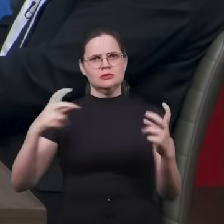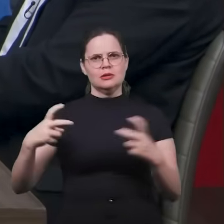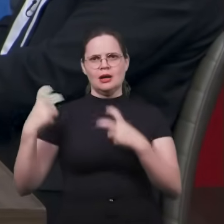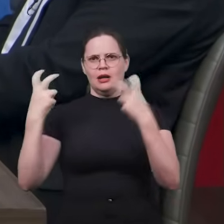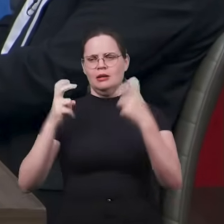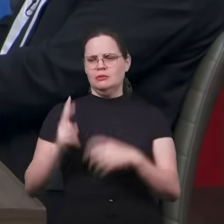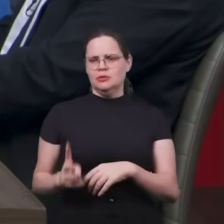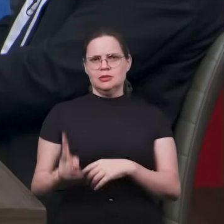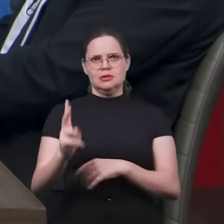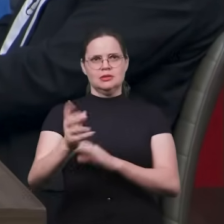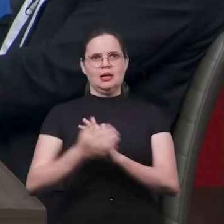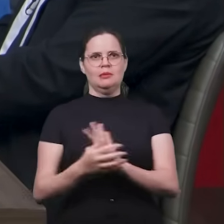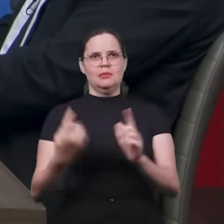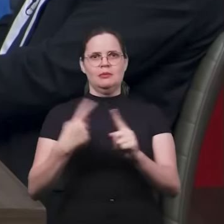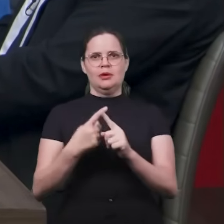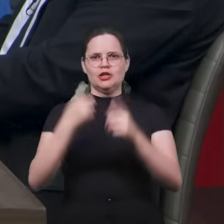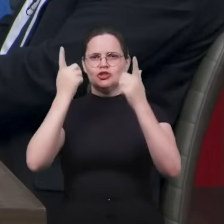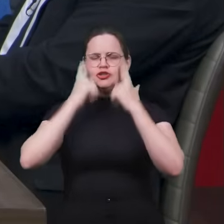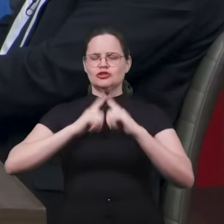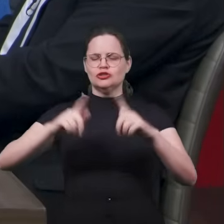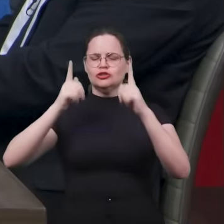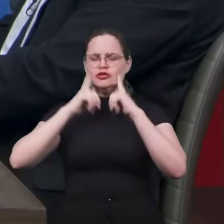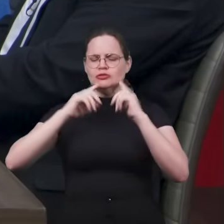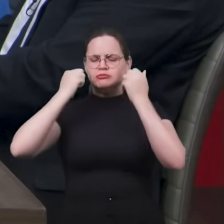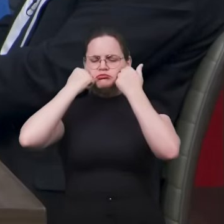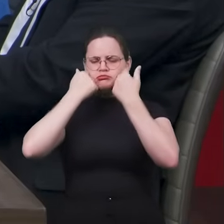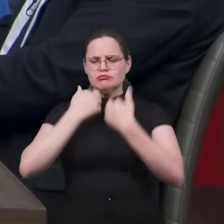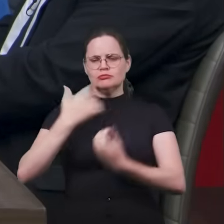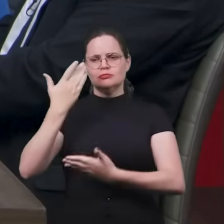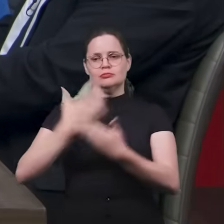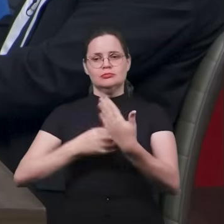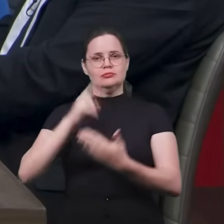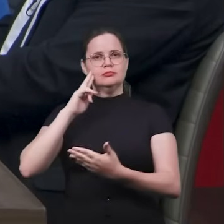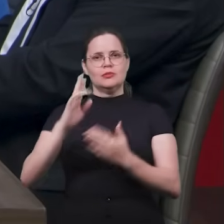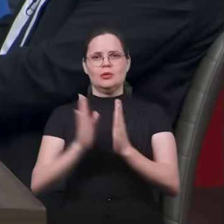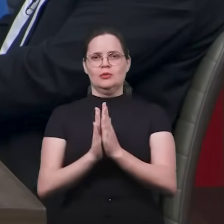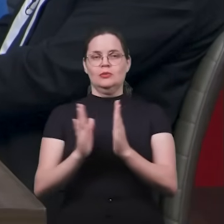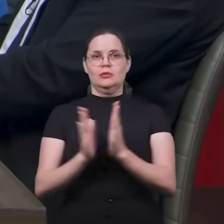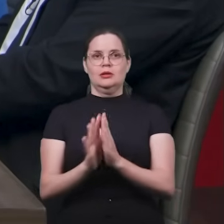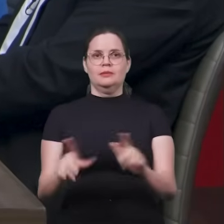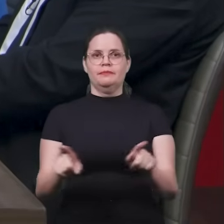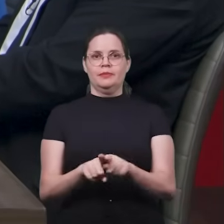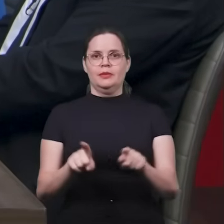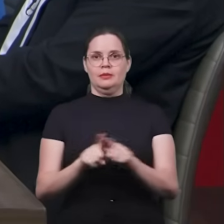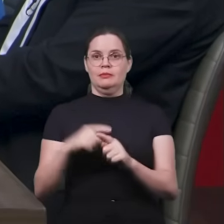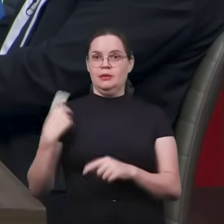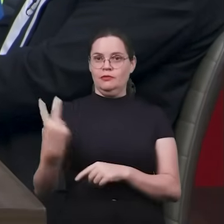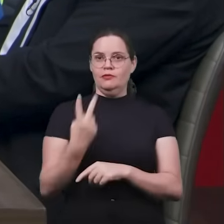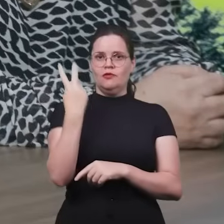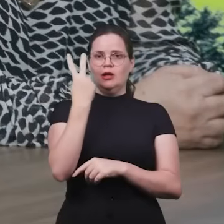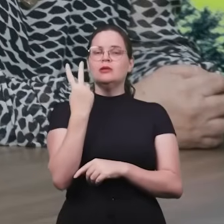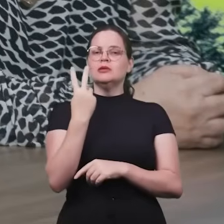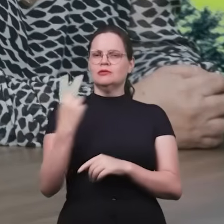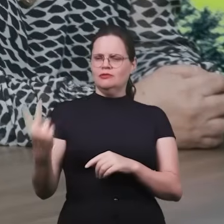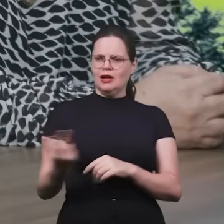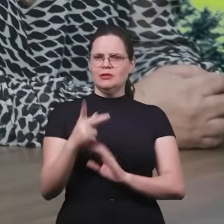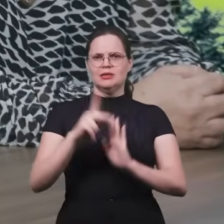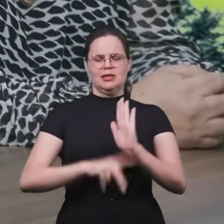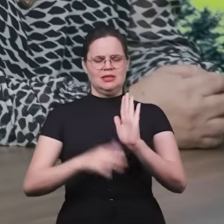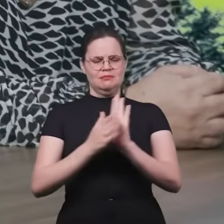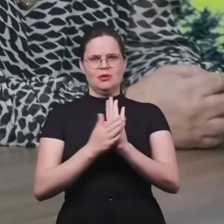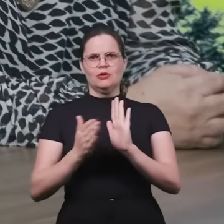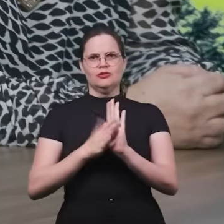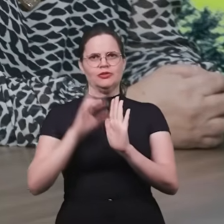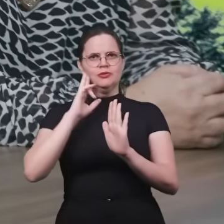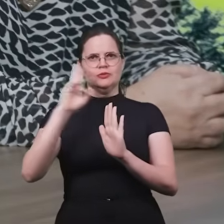é o derramar as nossas lágrimas na presença do Senhor e valorizar esta obra, valorizar a